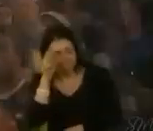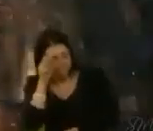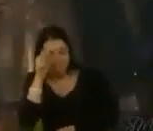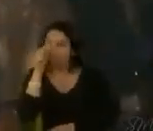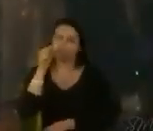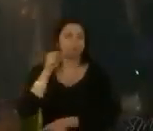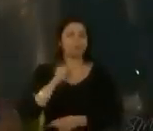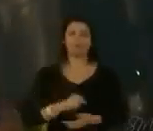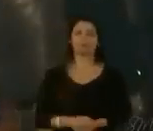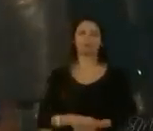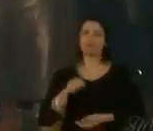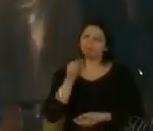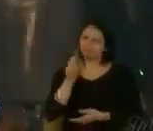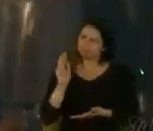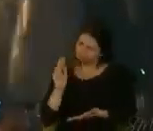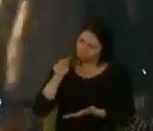dorme.